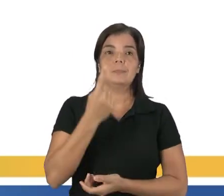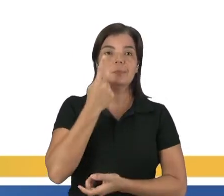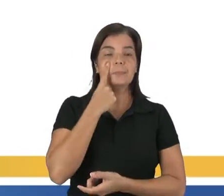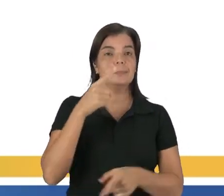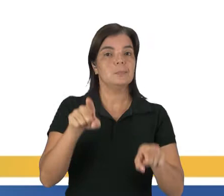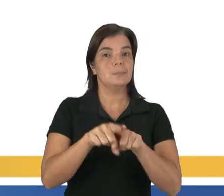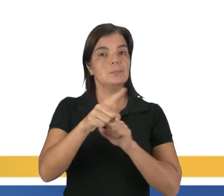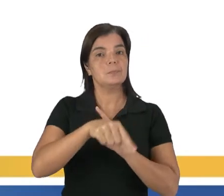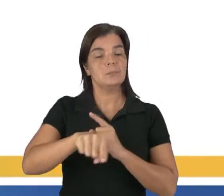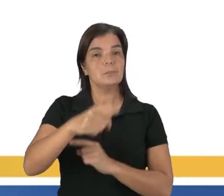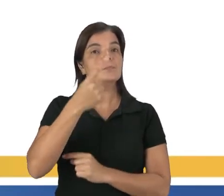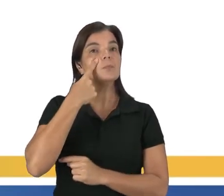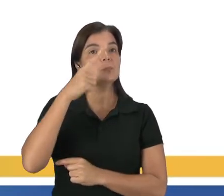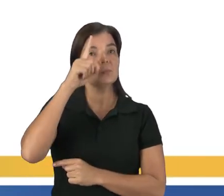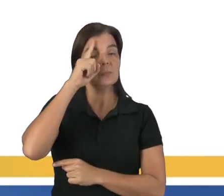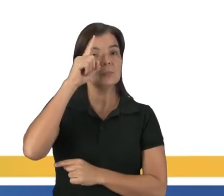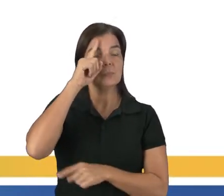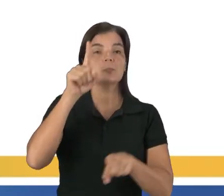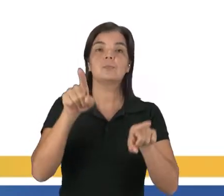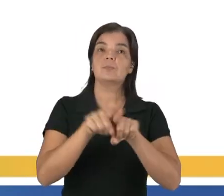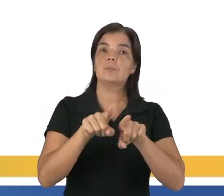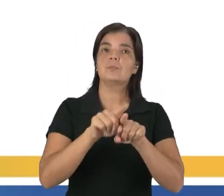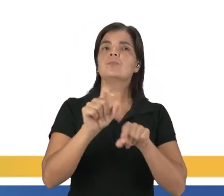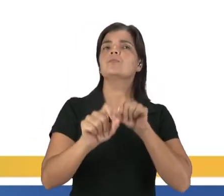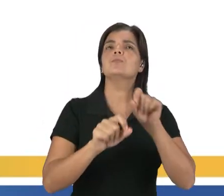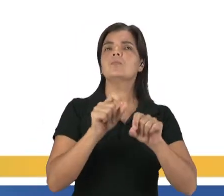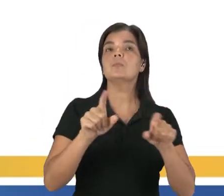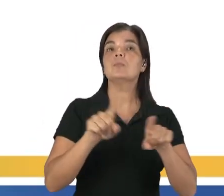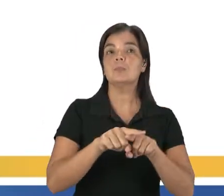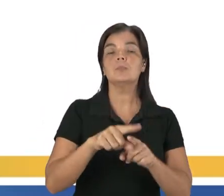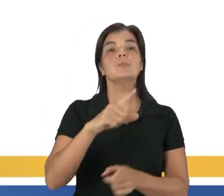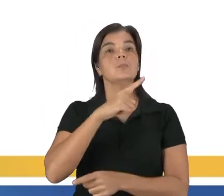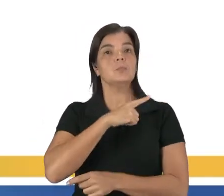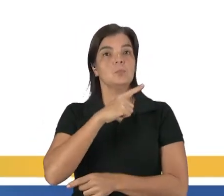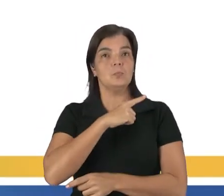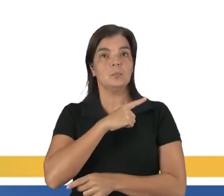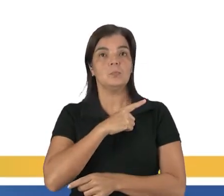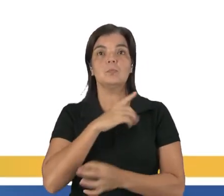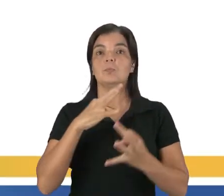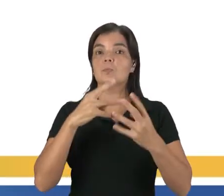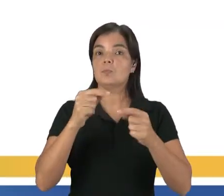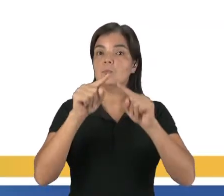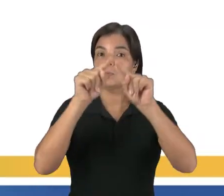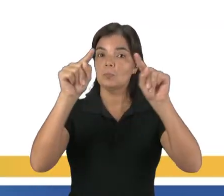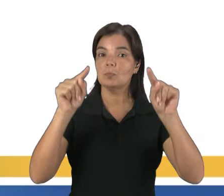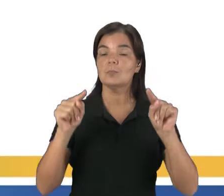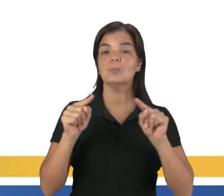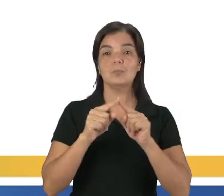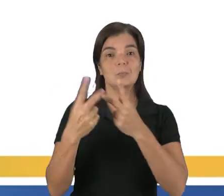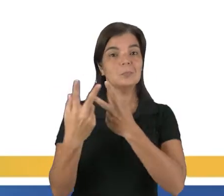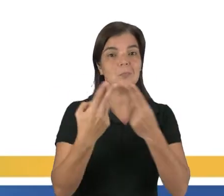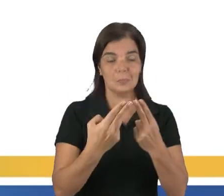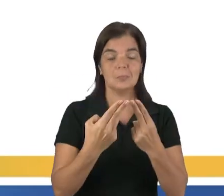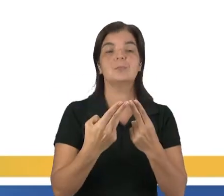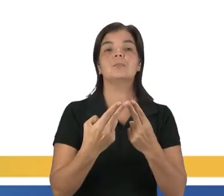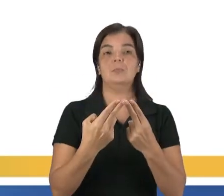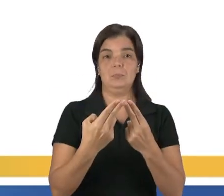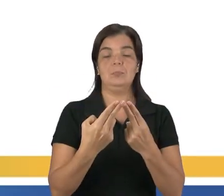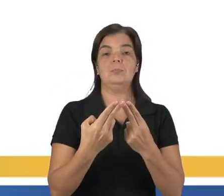lá. Você já até viu no dia a dia, né? Então, o que é o losango? É o paralelogramo que possui todos os